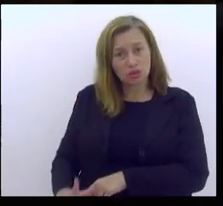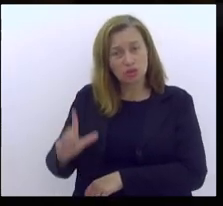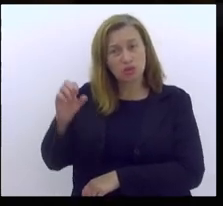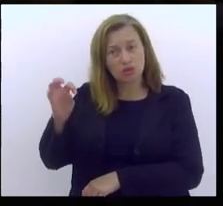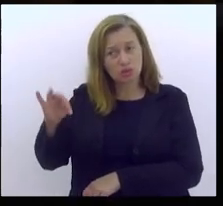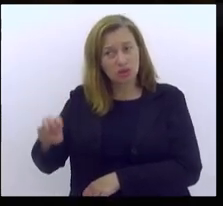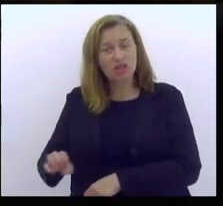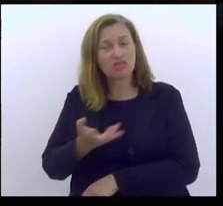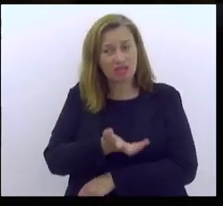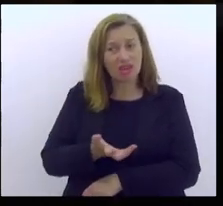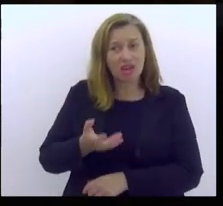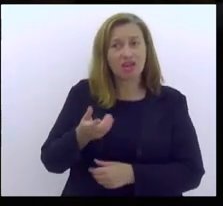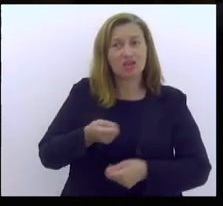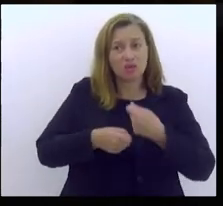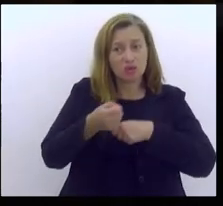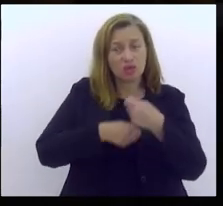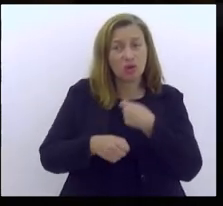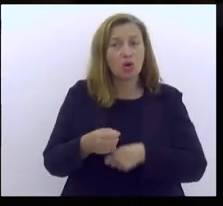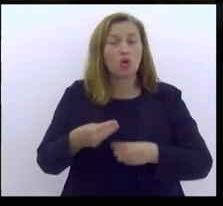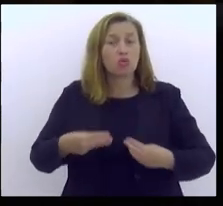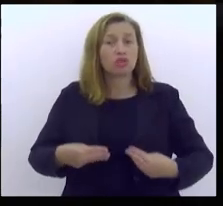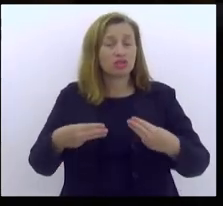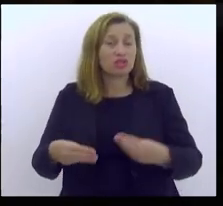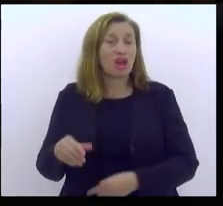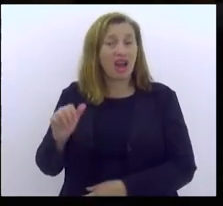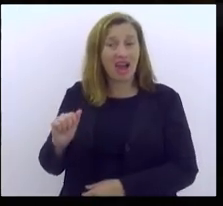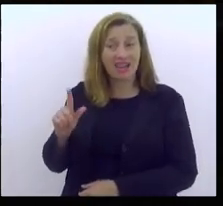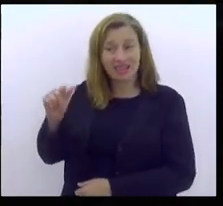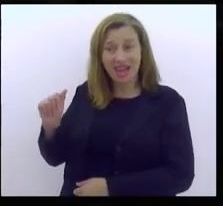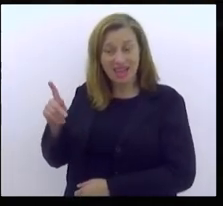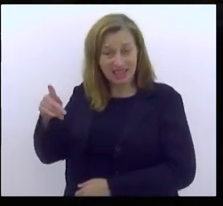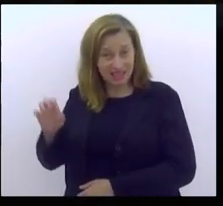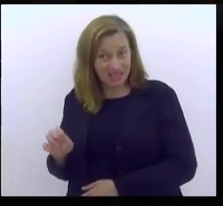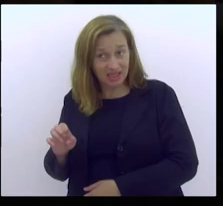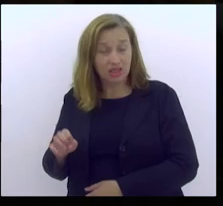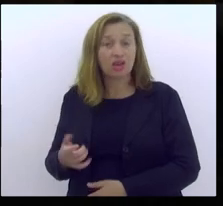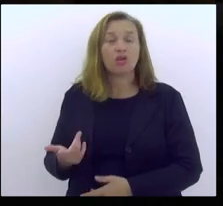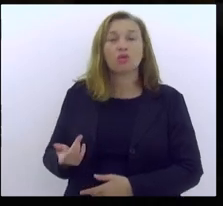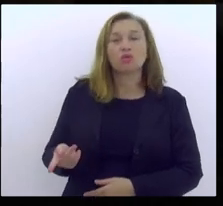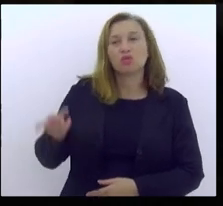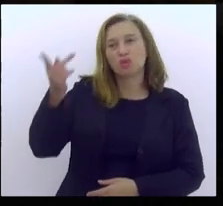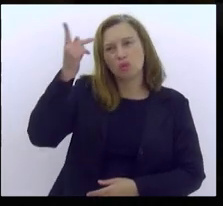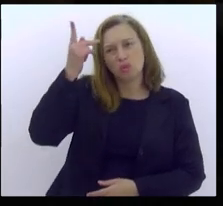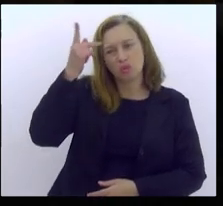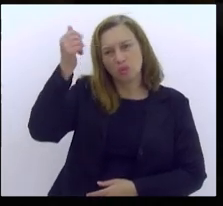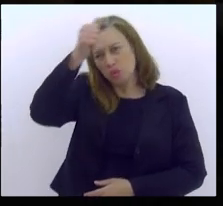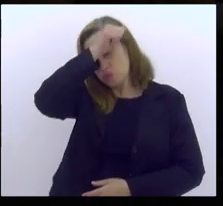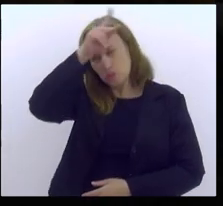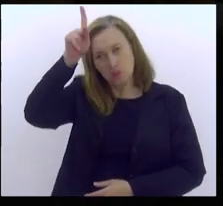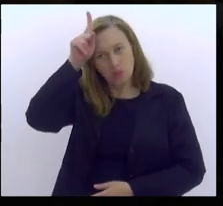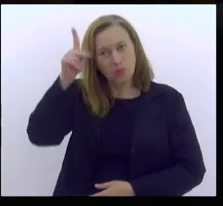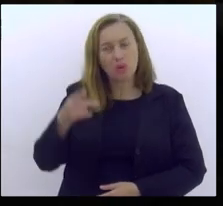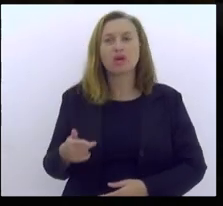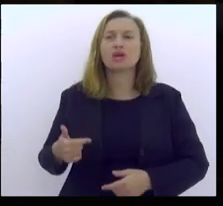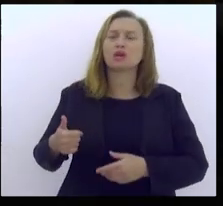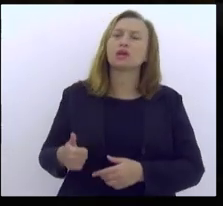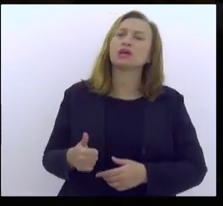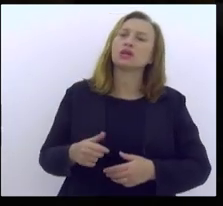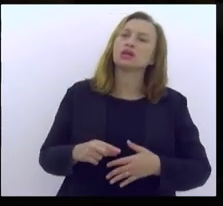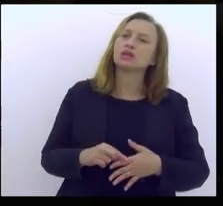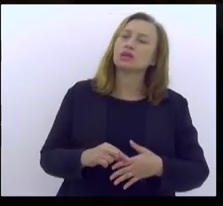negociação. O ministro Haddad, quando foi prefeito de São Paulo, ele liderou um